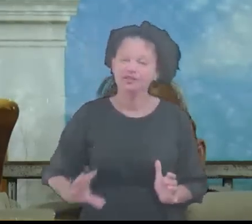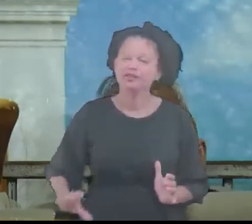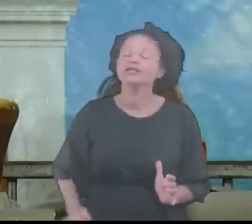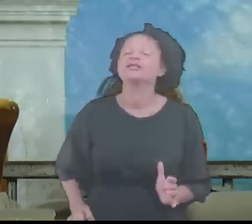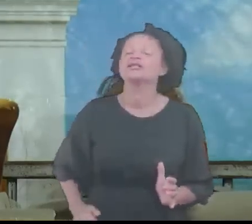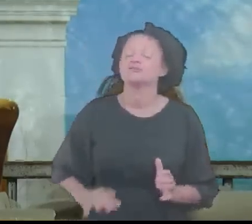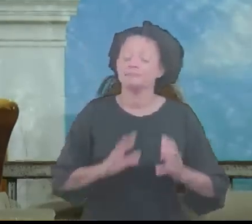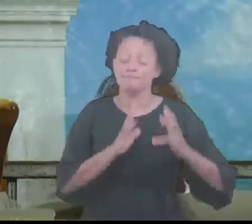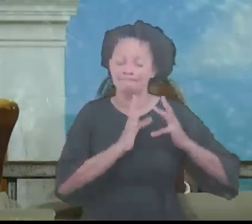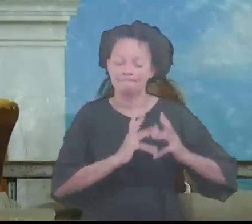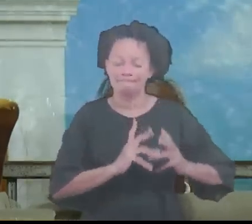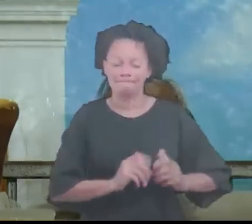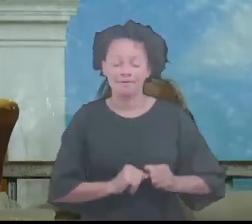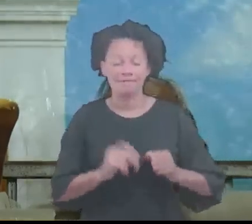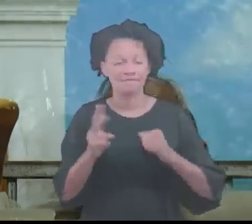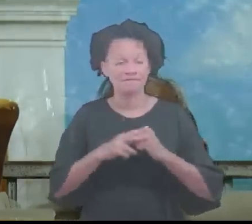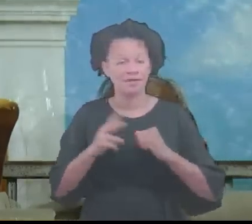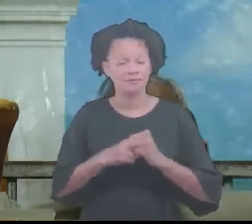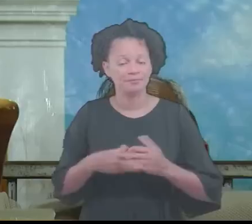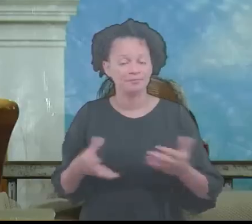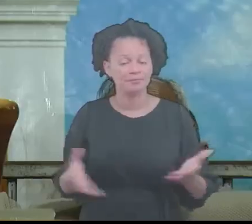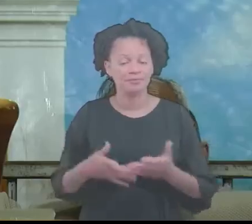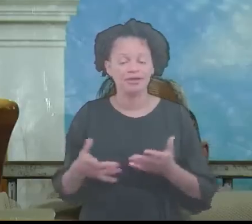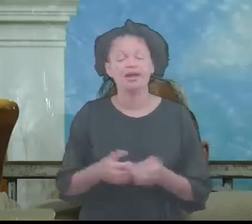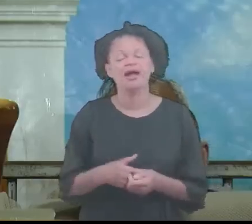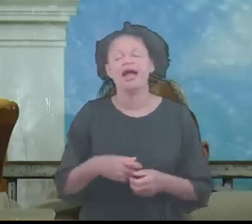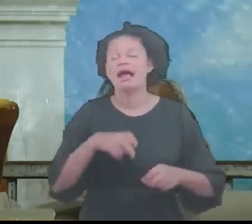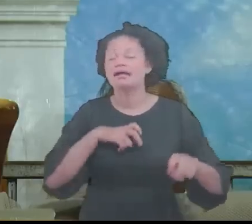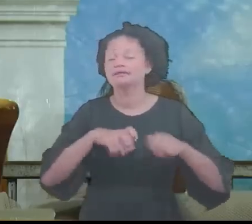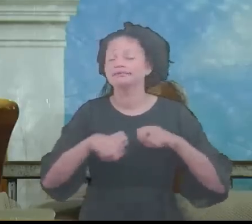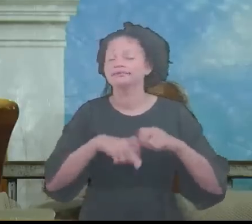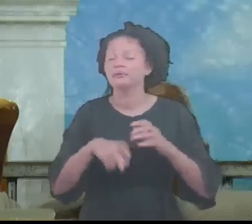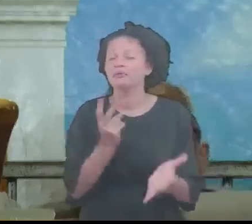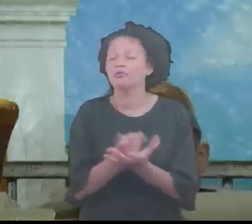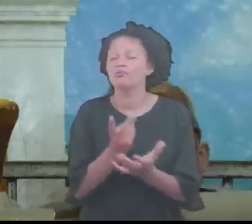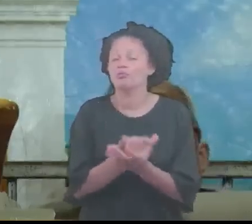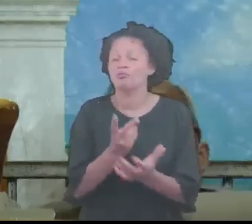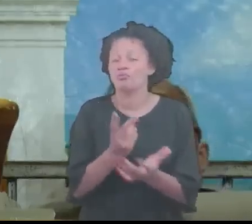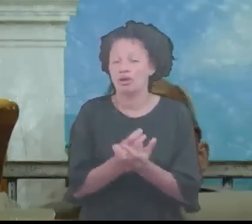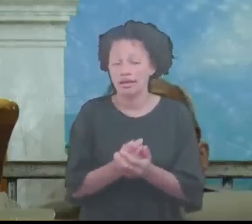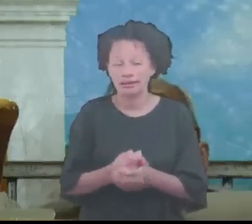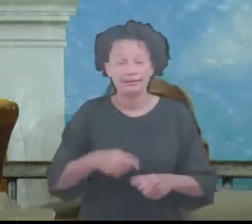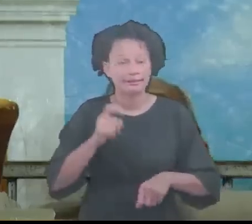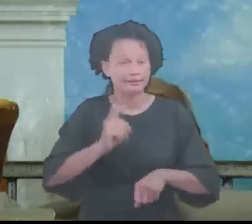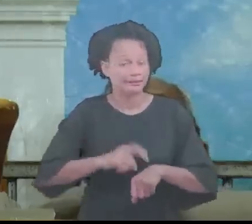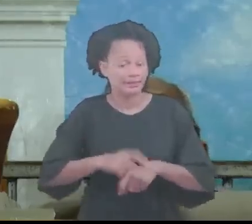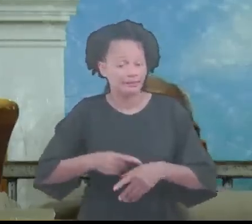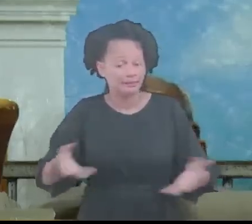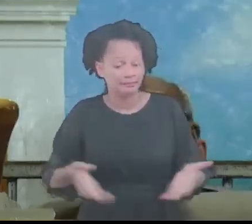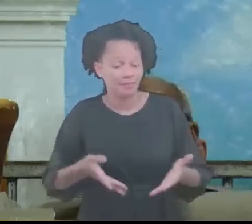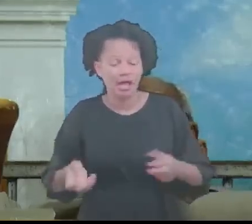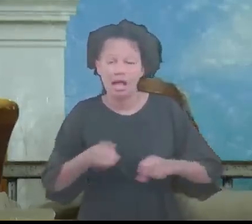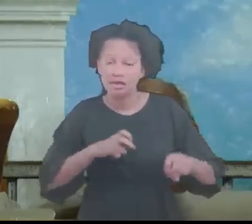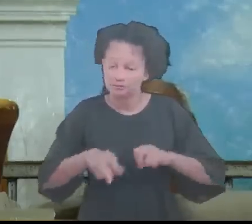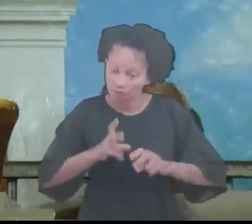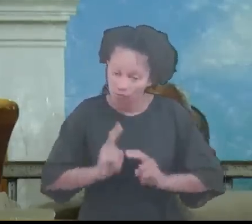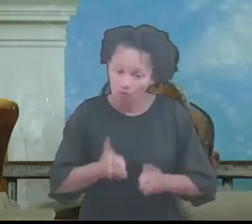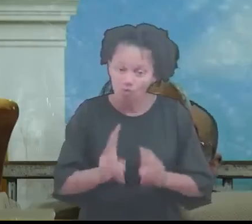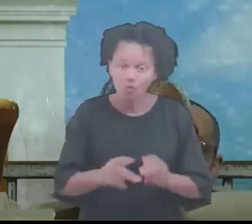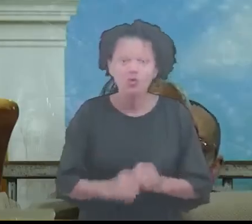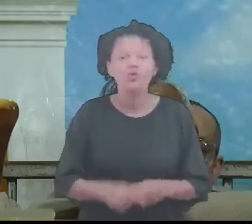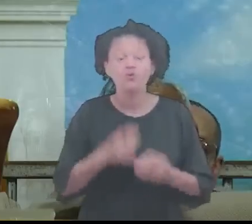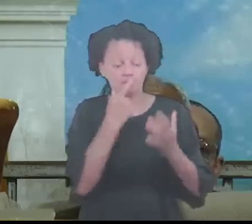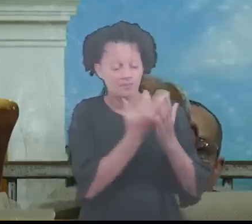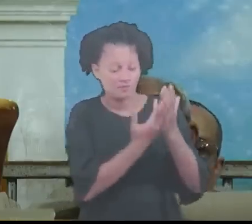tempo presente e ação contínua. É um, além de ser tempo presente, é ação contínua. O sangue de